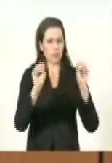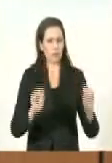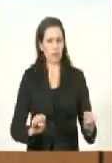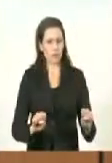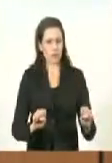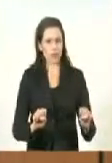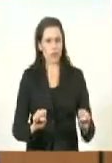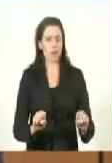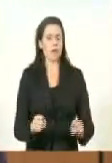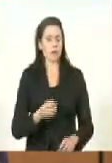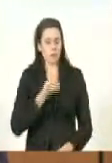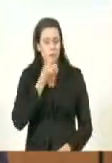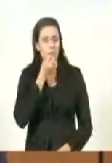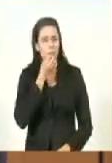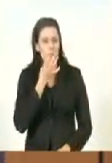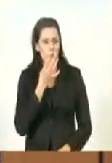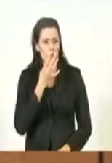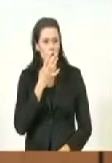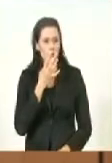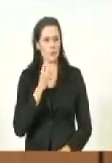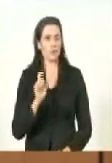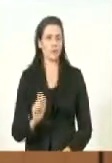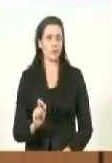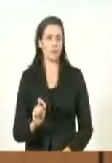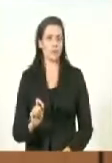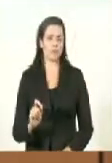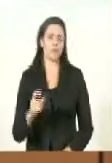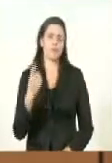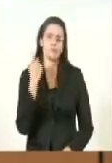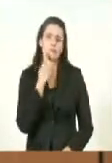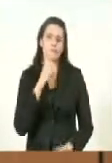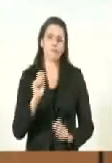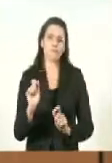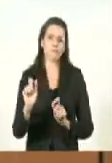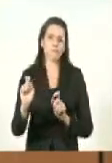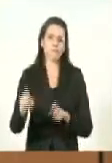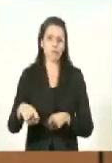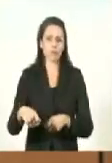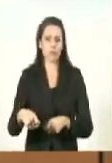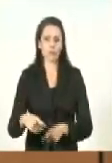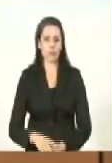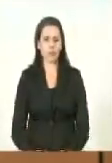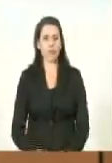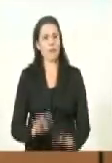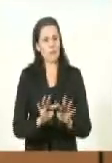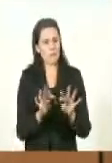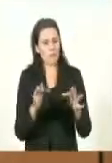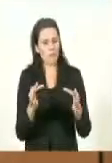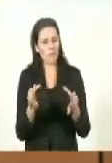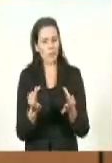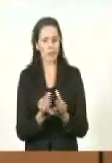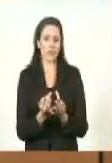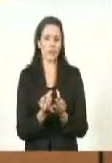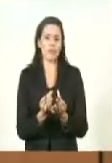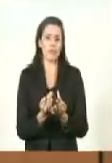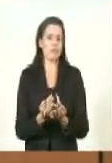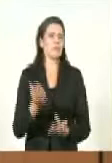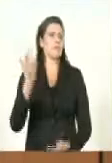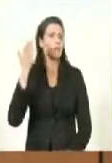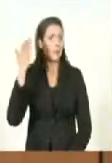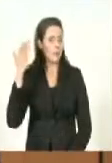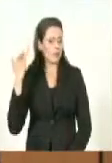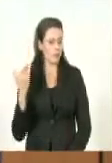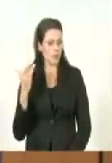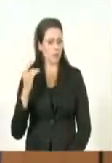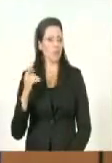piscicultura. Antes eram pescadores, agricultores, familiares e hoje são empreendedores, empresários desse